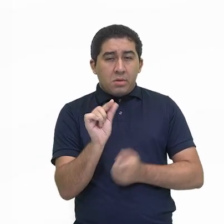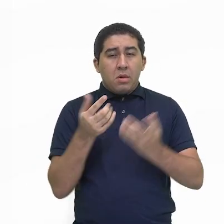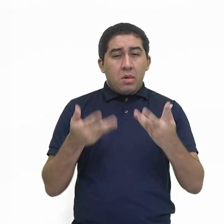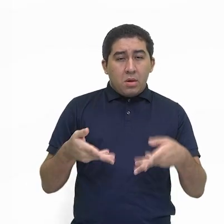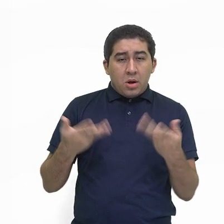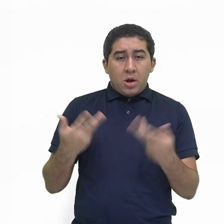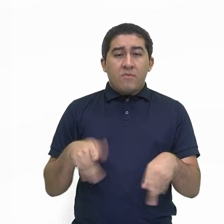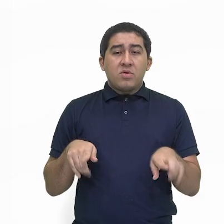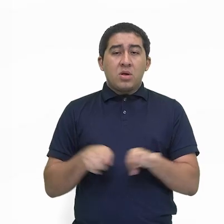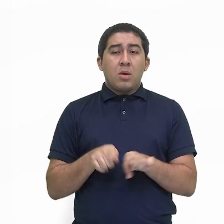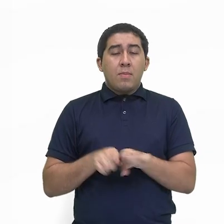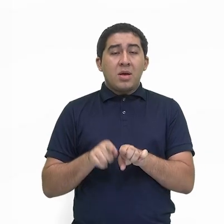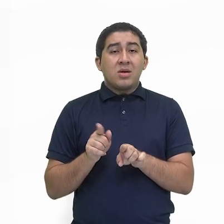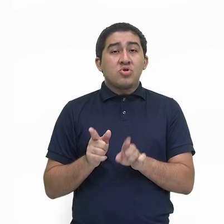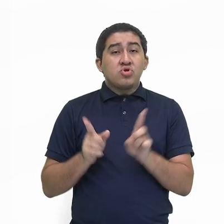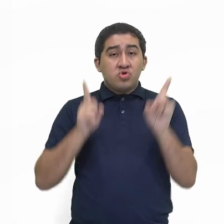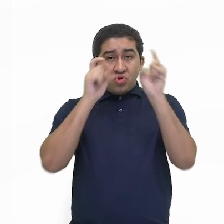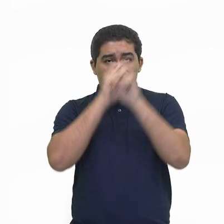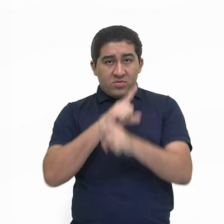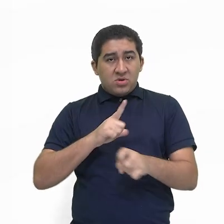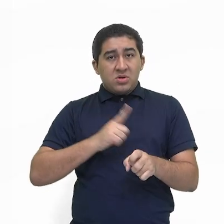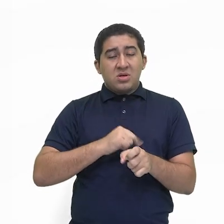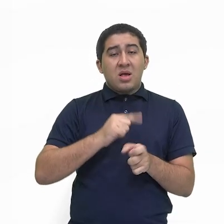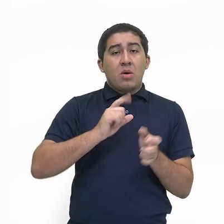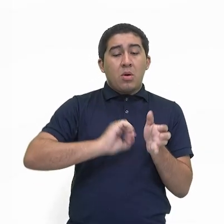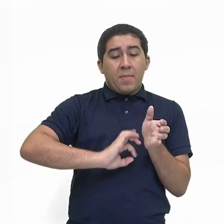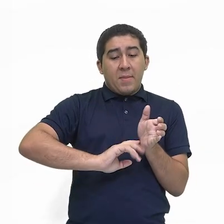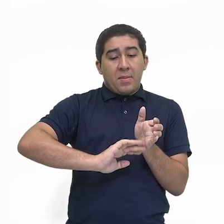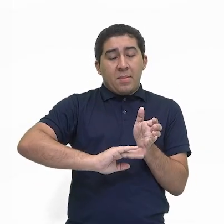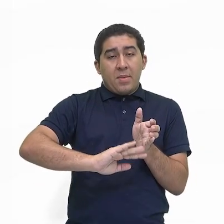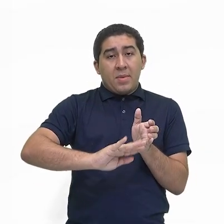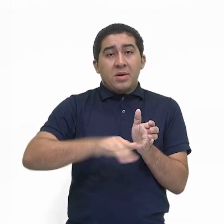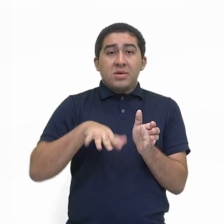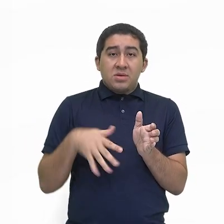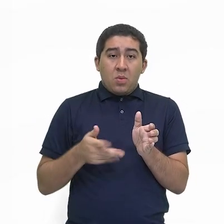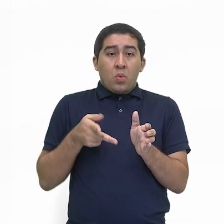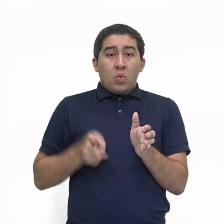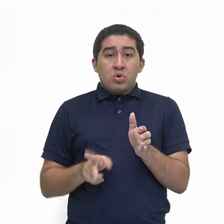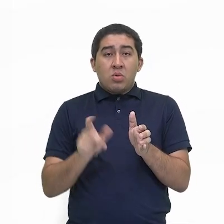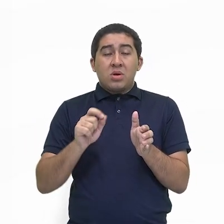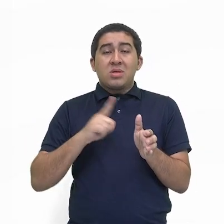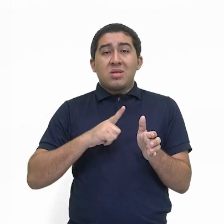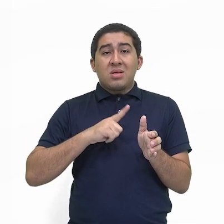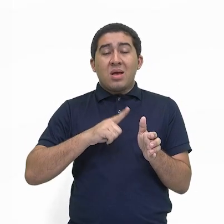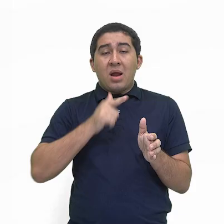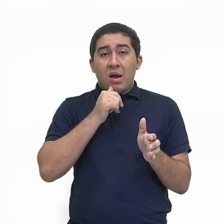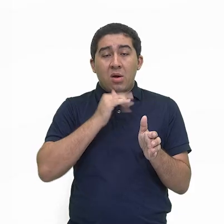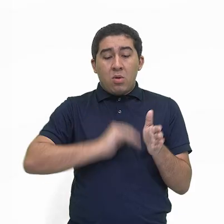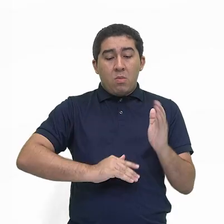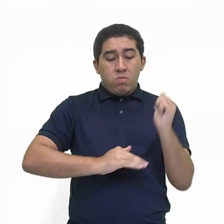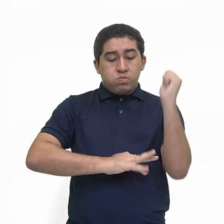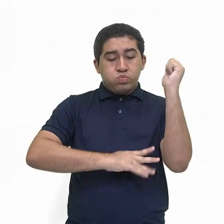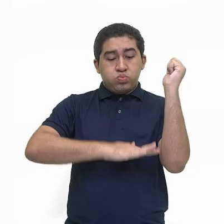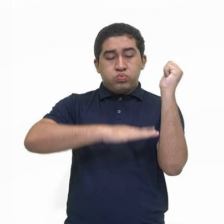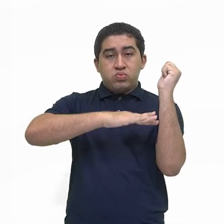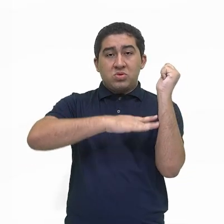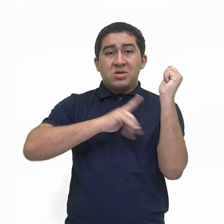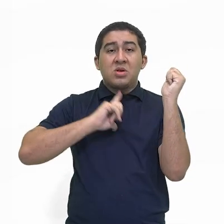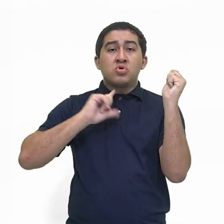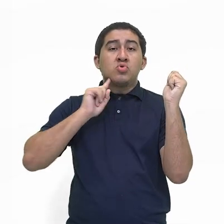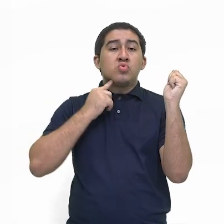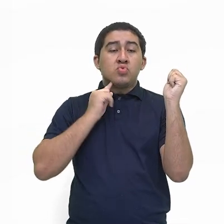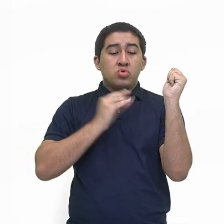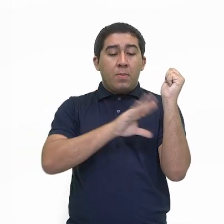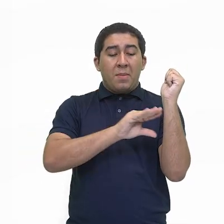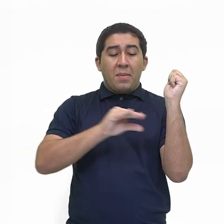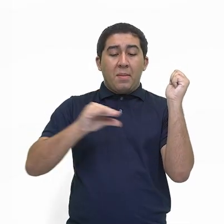leves demais para sedimentar, então elas acabam permanecendo suspensas nessa água, tá? Assim, para tornar